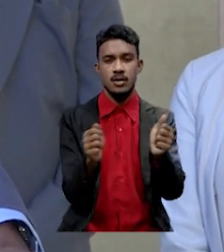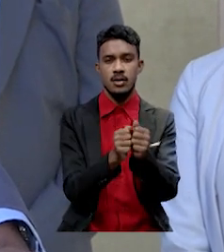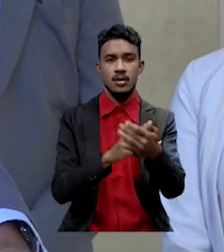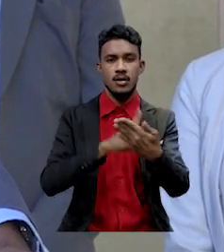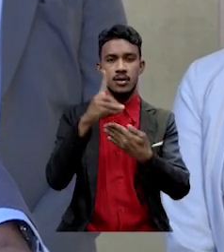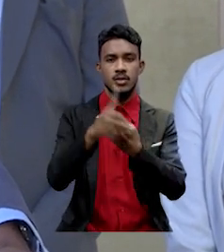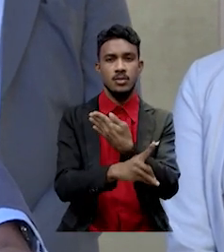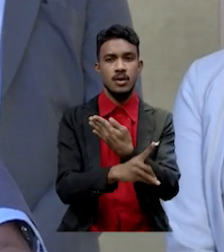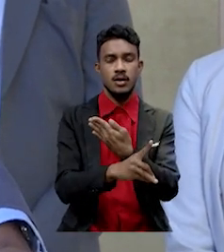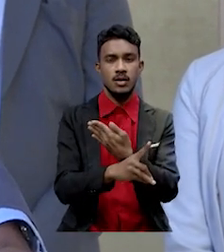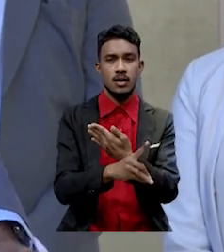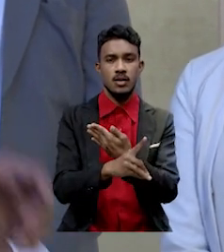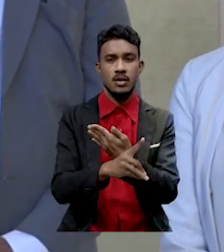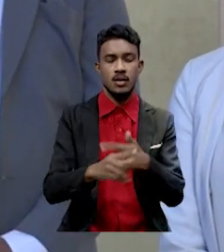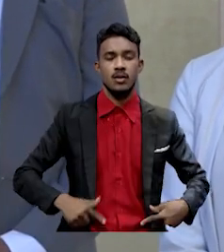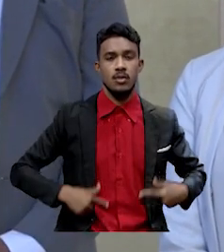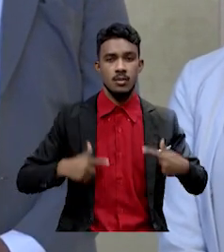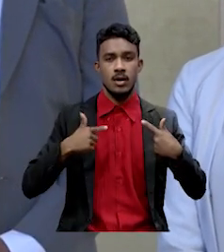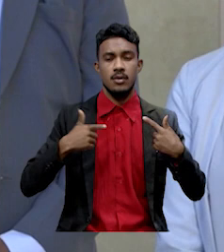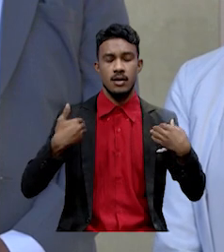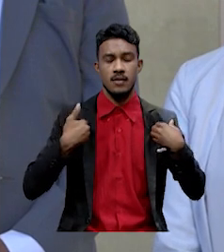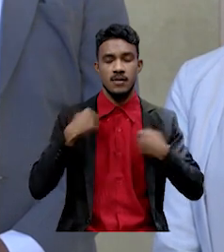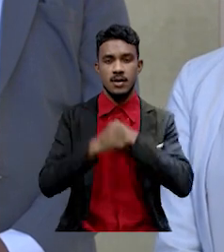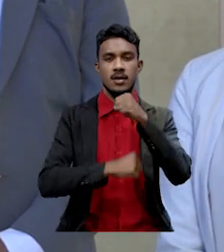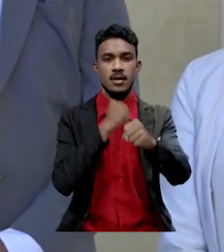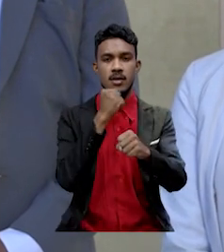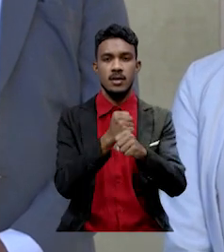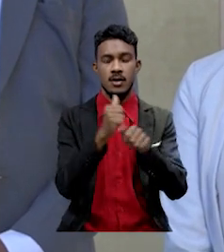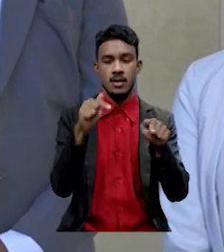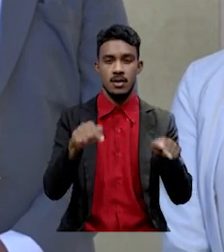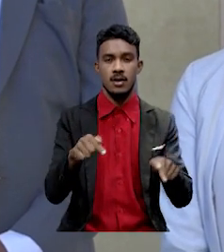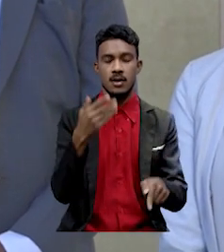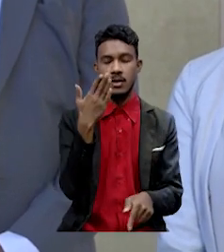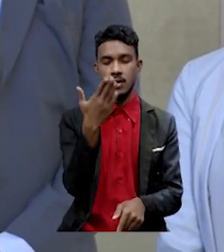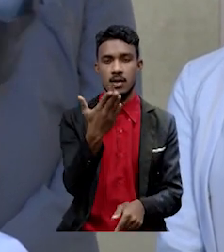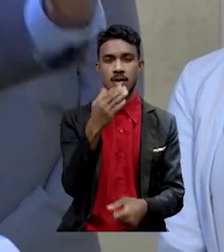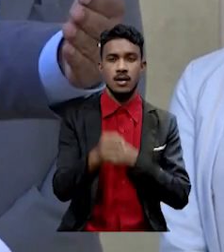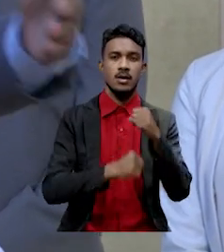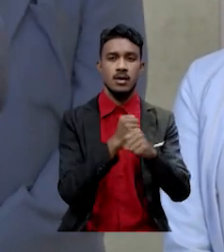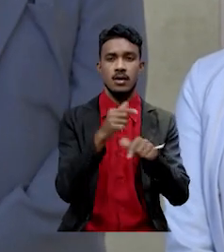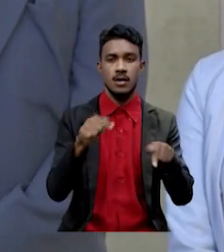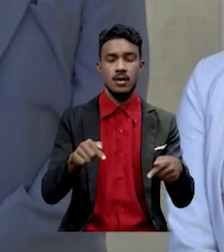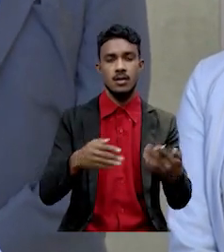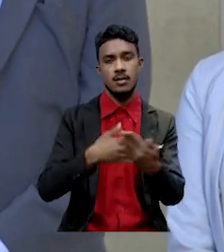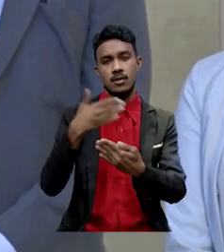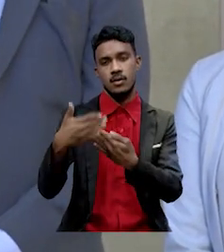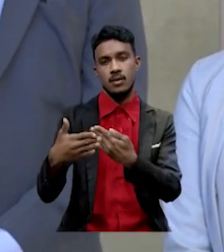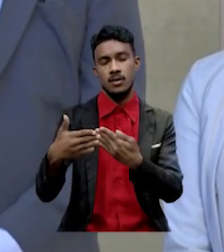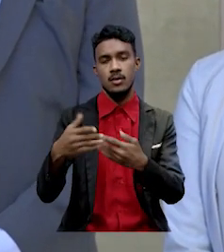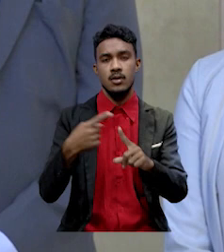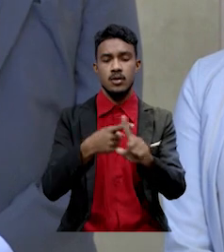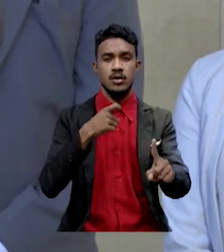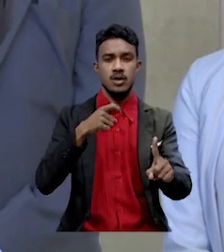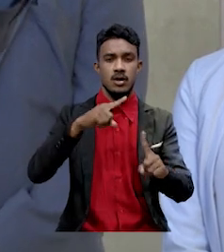desenvolvimento capital humano e a tina ne ninian to tina ne ninian rohan husi fulan